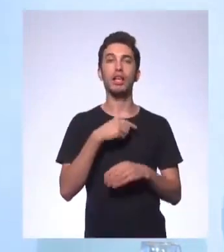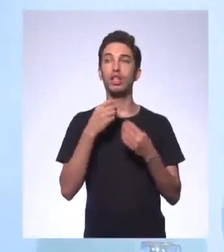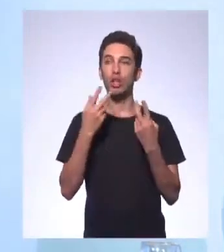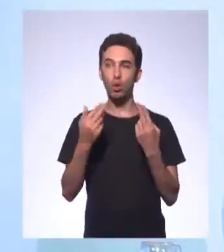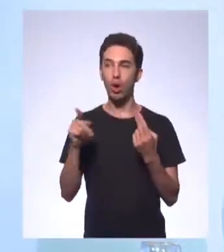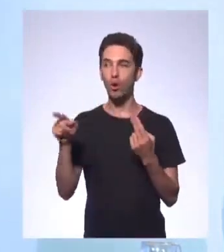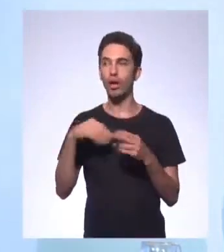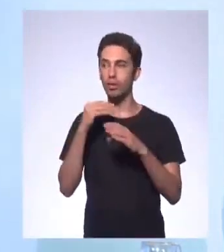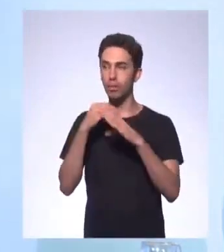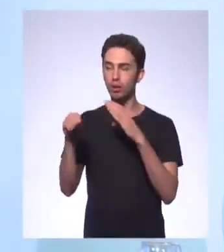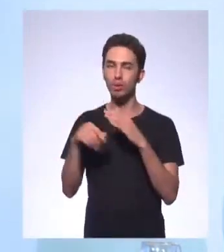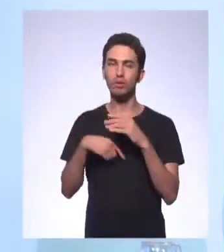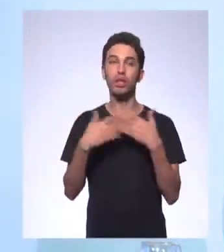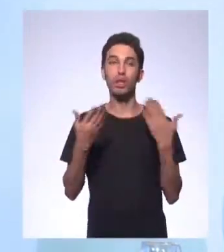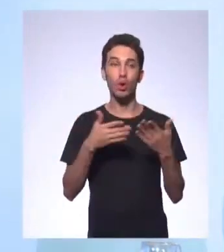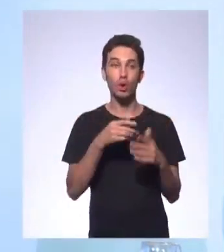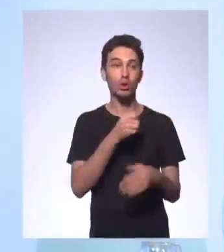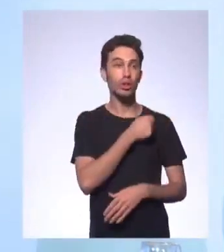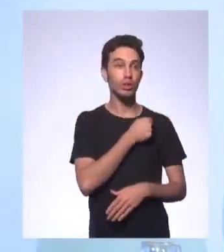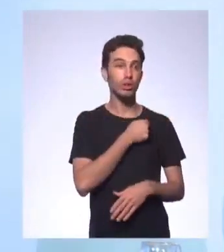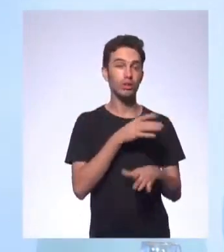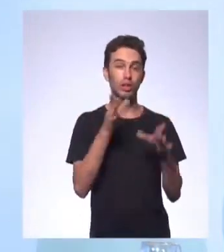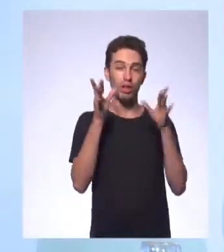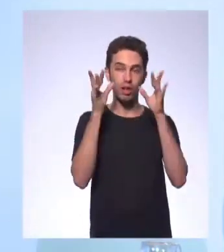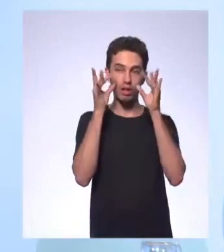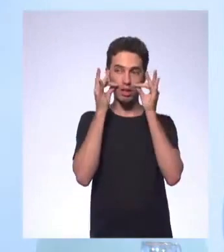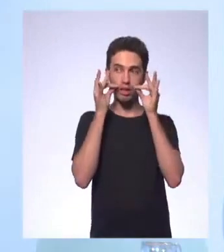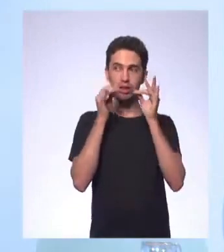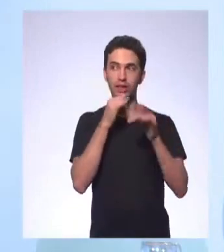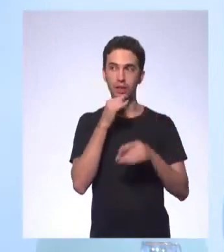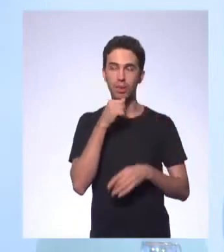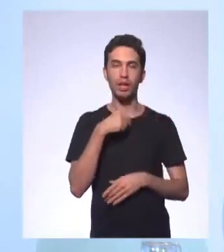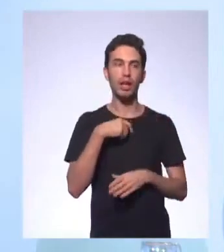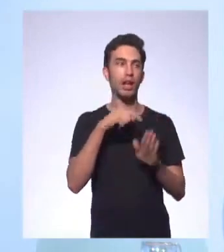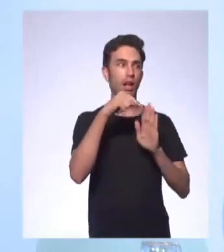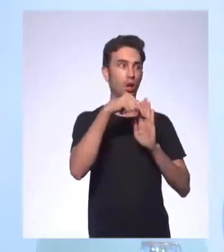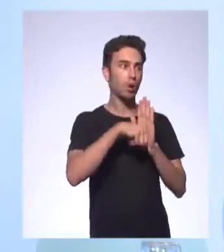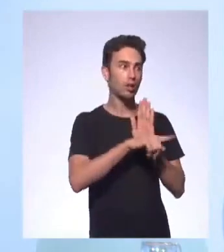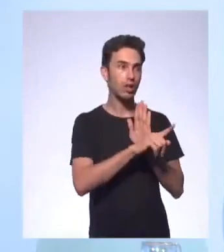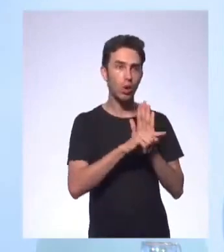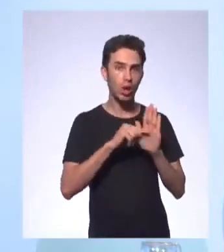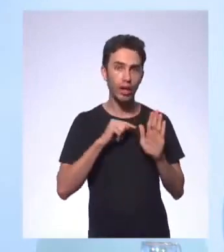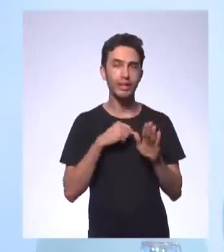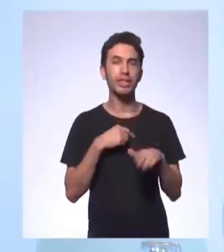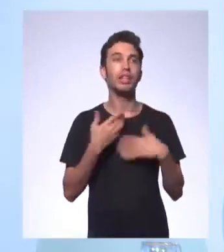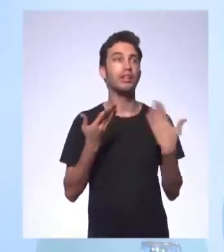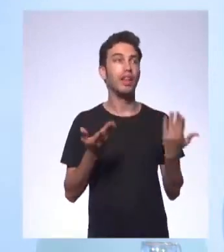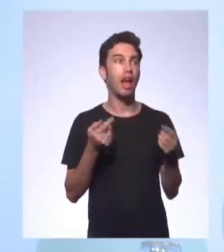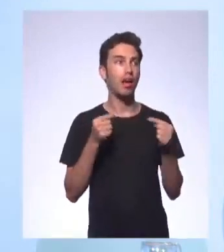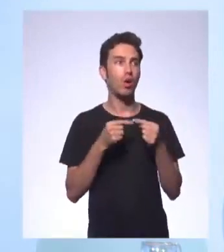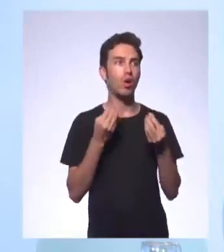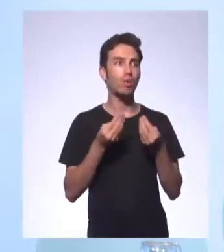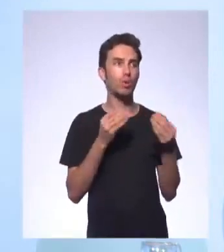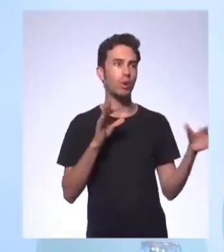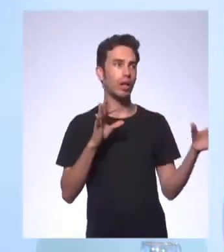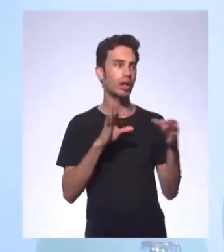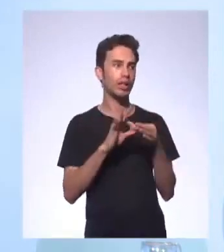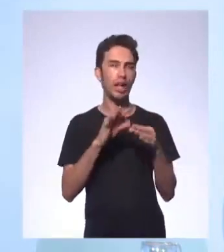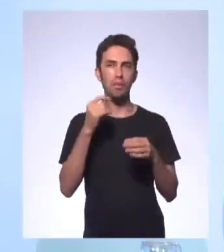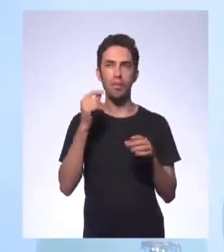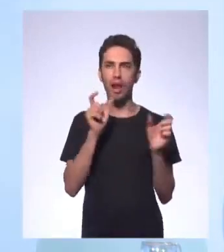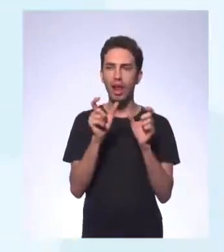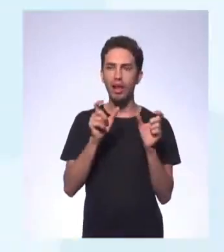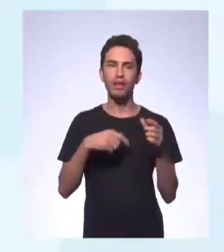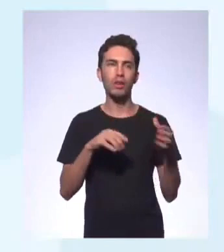E hoje, aluno, fique atento, sabe? Aquela coesão e coerência, como ligar palavras, como conectar ideias. Então,